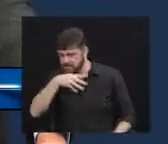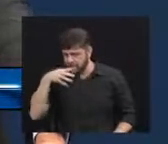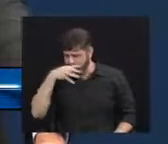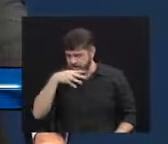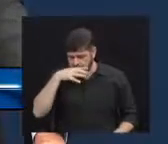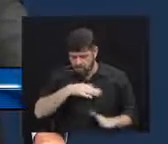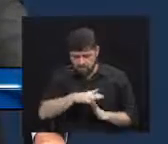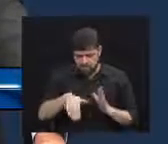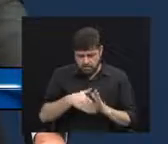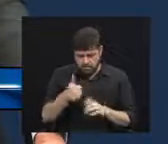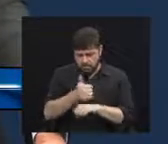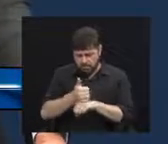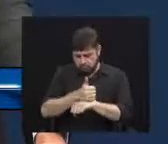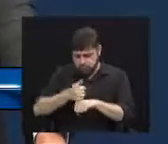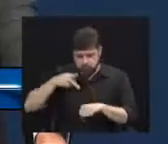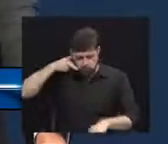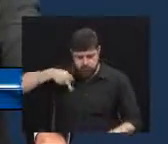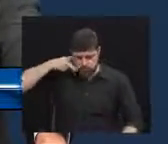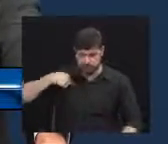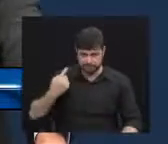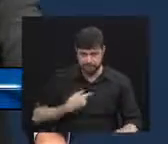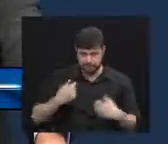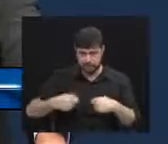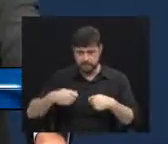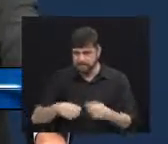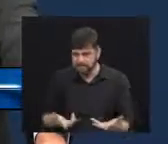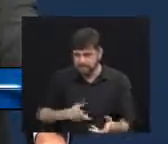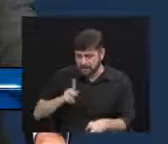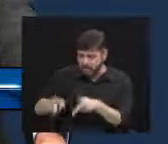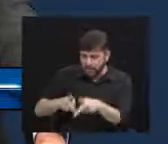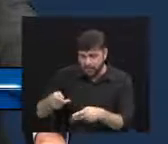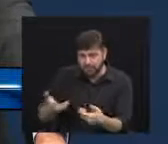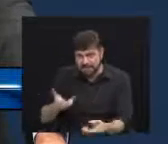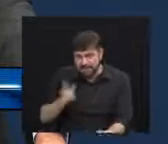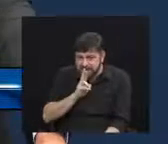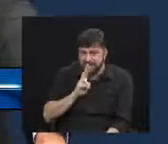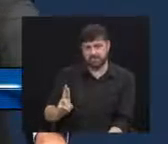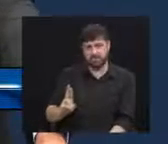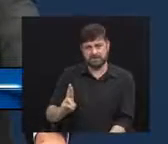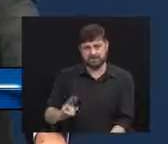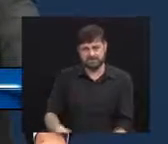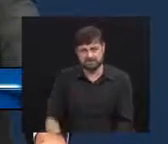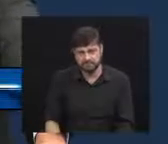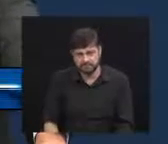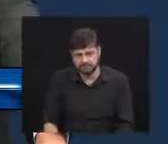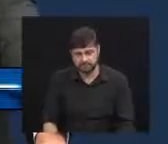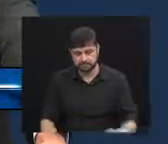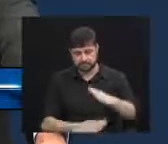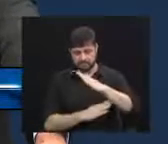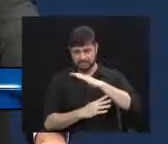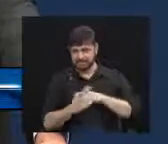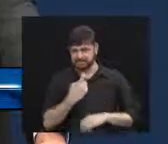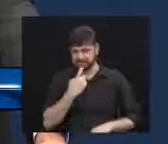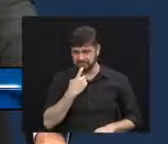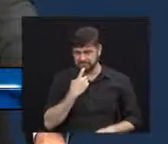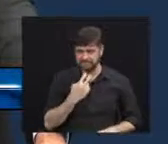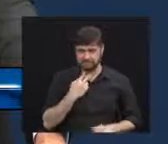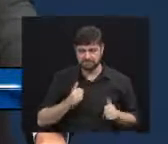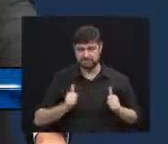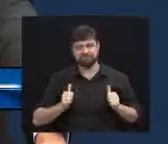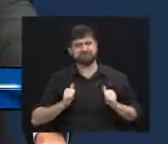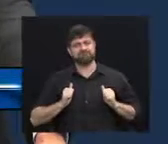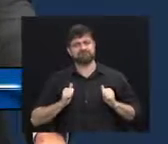classe política, e a gente precisa dar respostas a esses questionamentos. A Câmara de Campinas não pode tapar